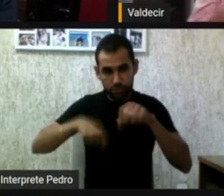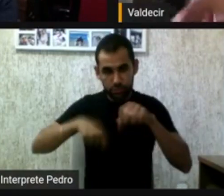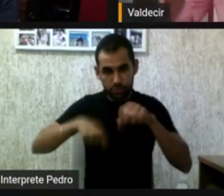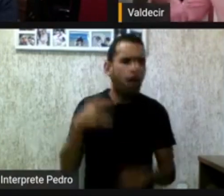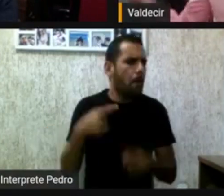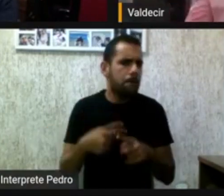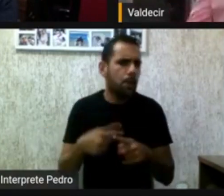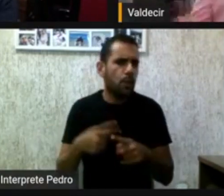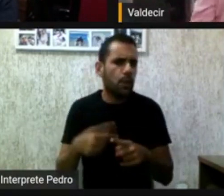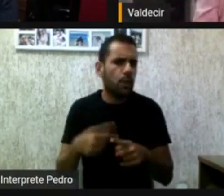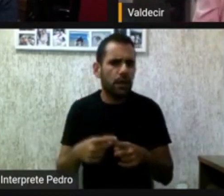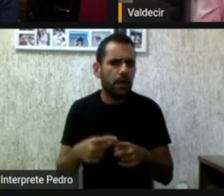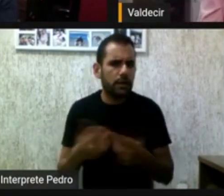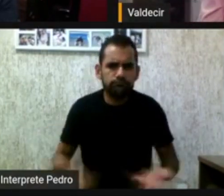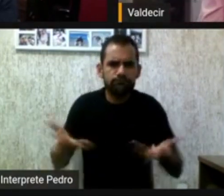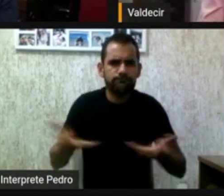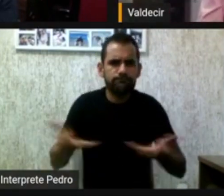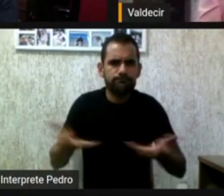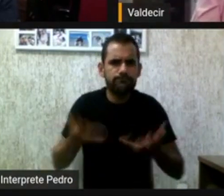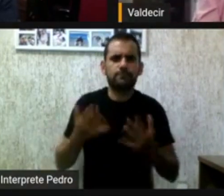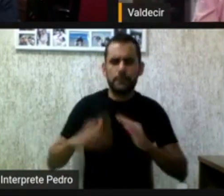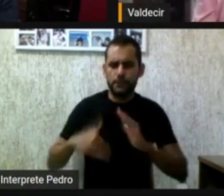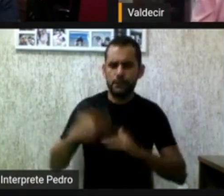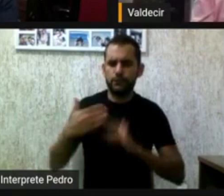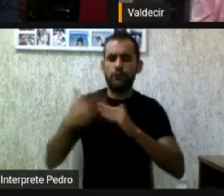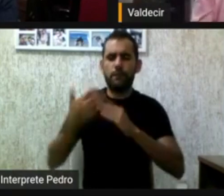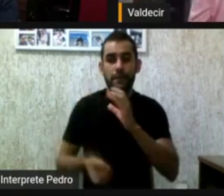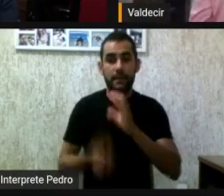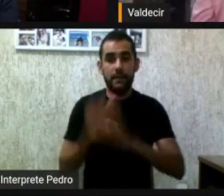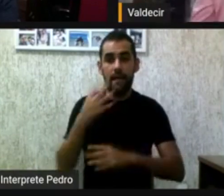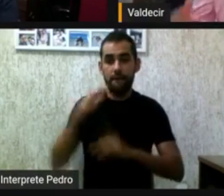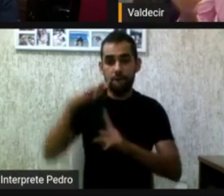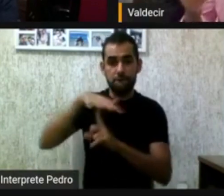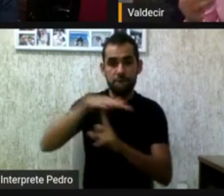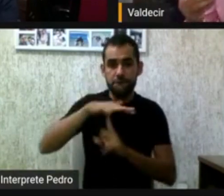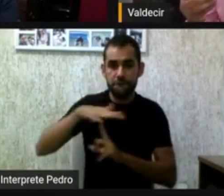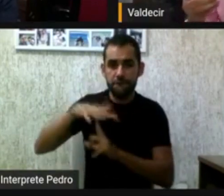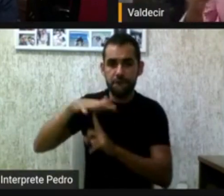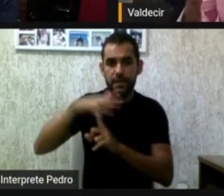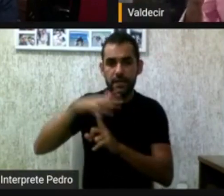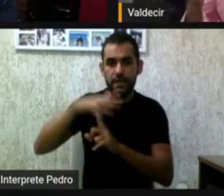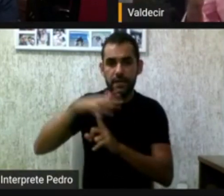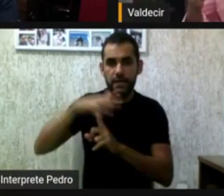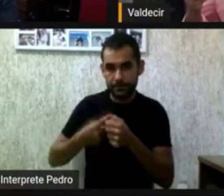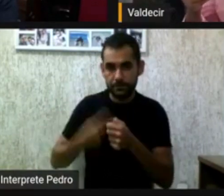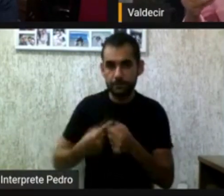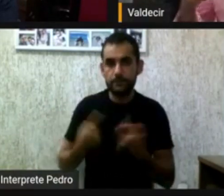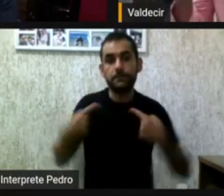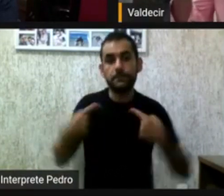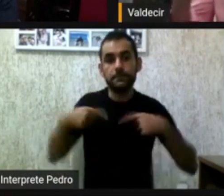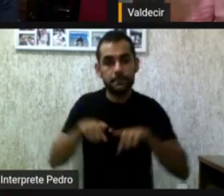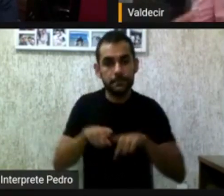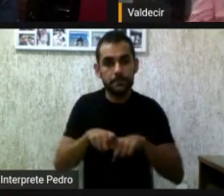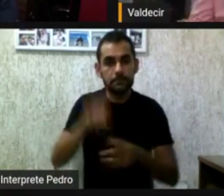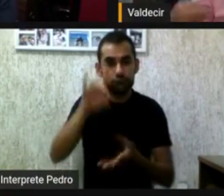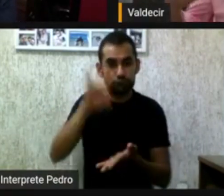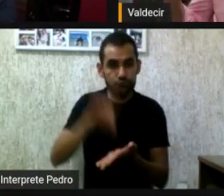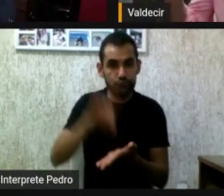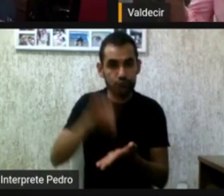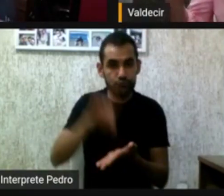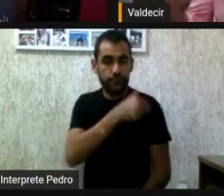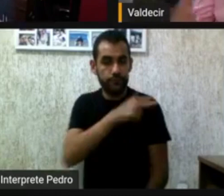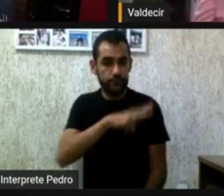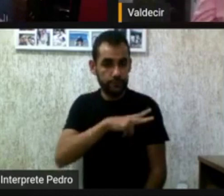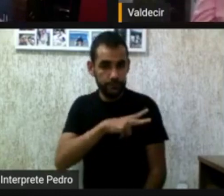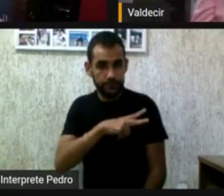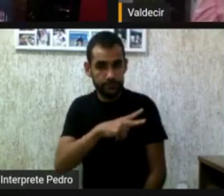que isso, o desenvolvimento de feiras, né, na nossa cidade, sabe? E a outra coisa é fechar parcerias com a iniciativa privada,